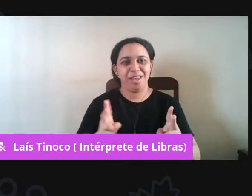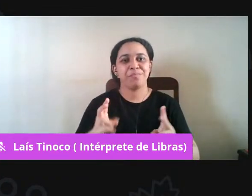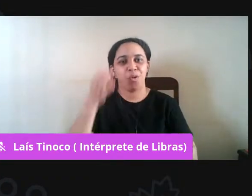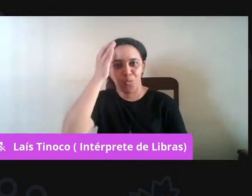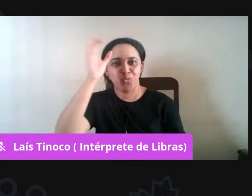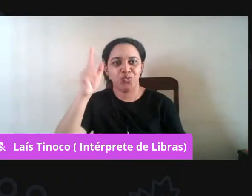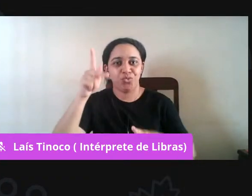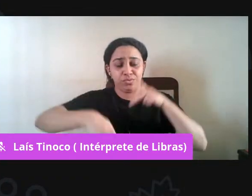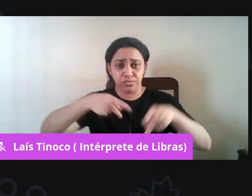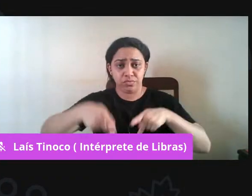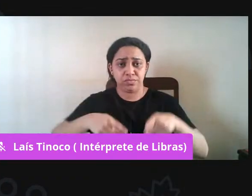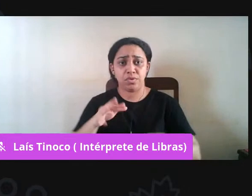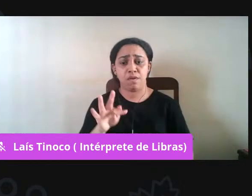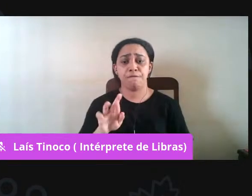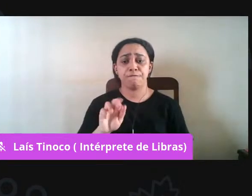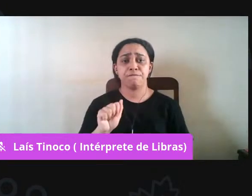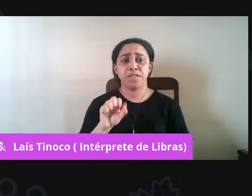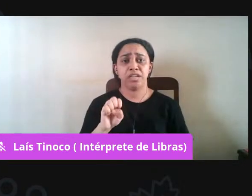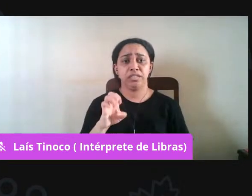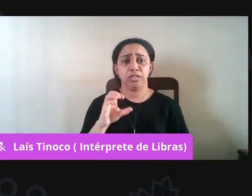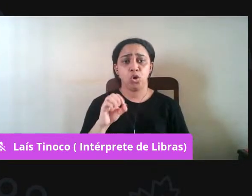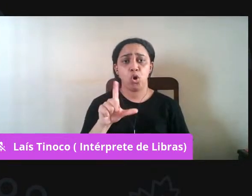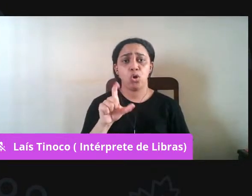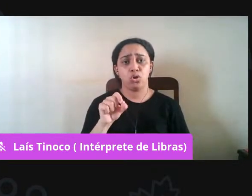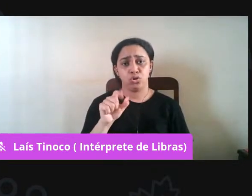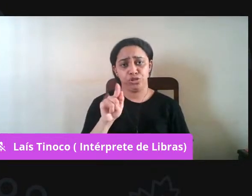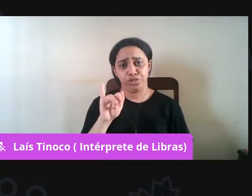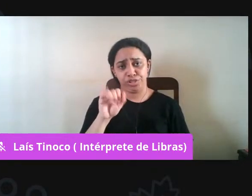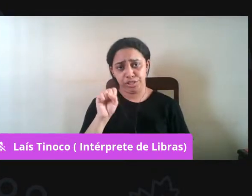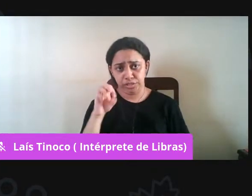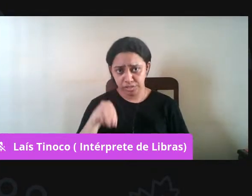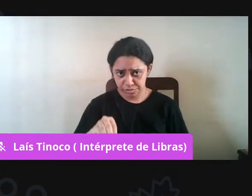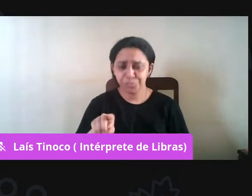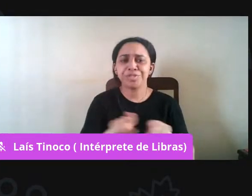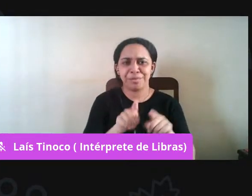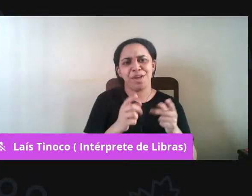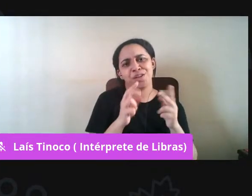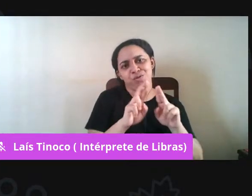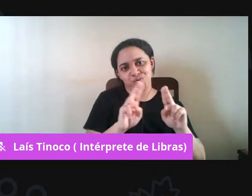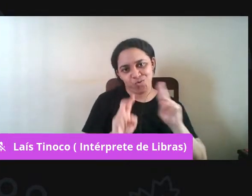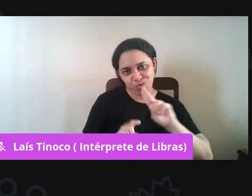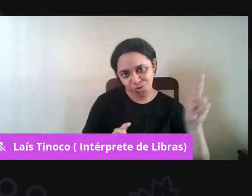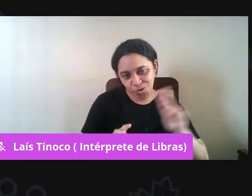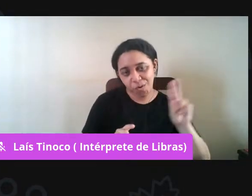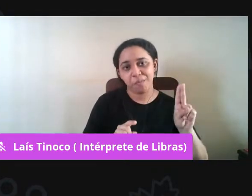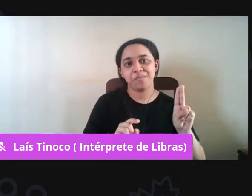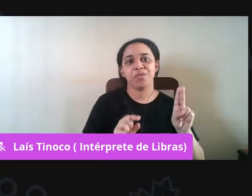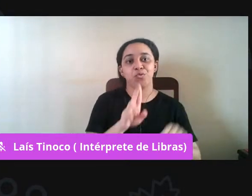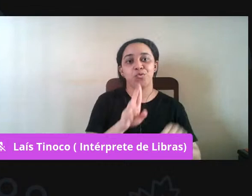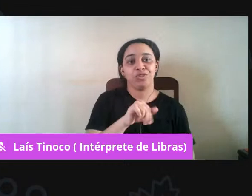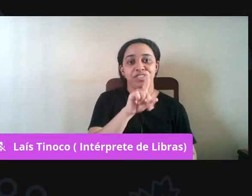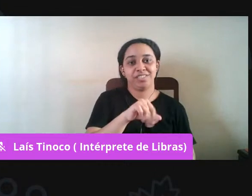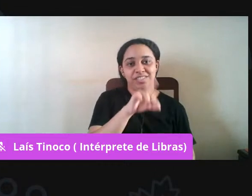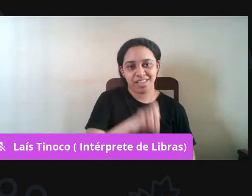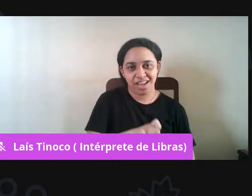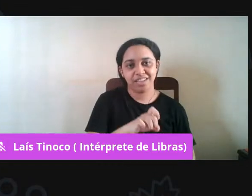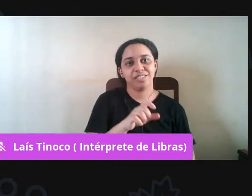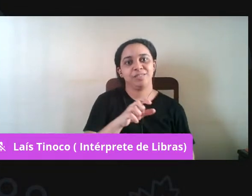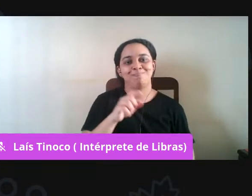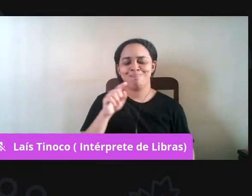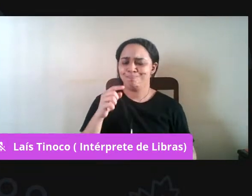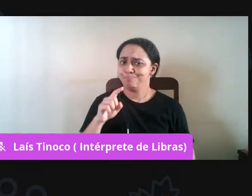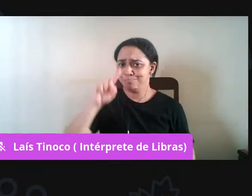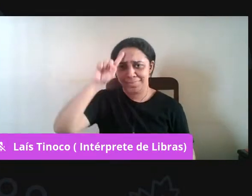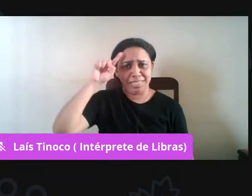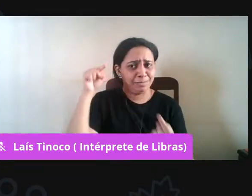Os fraseologismos, também chamados de unidades fraseológicas, constituem o objeto de pesquisa da fraseologia.